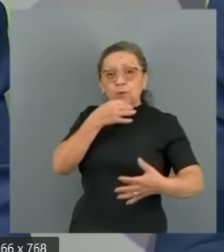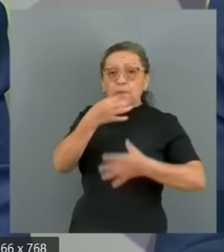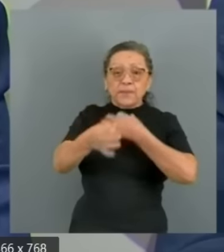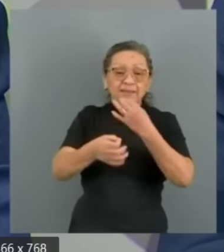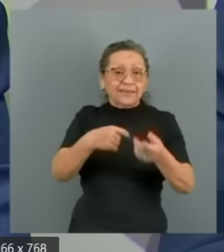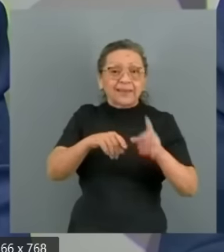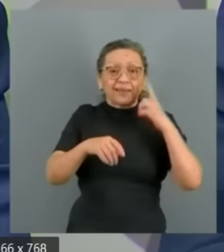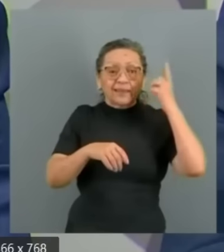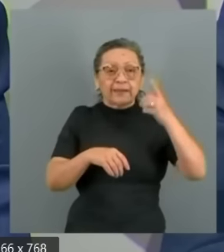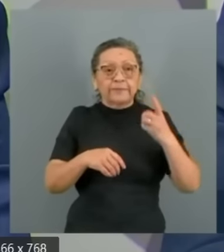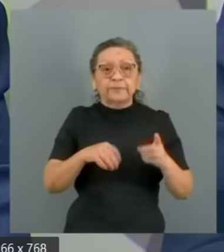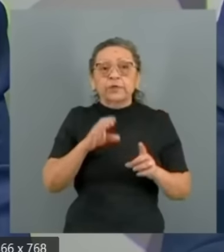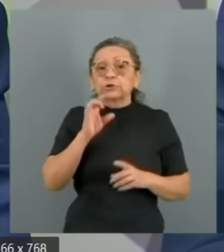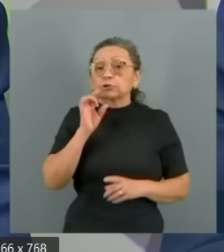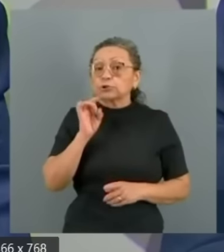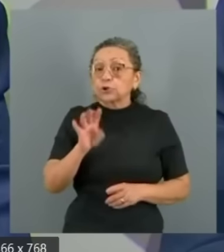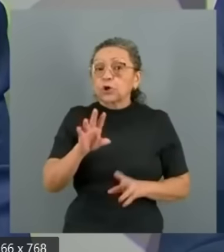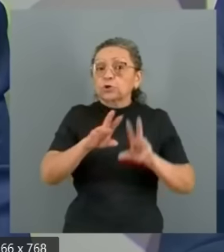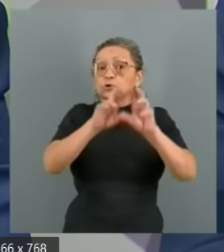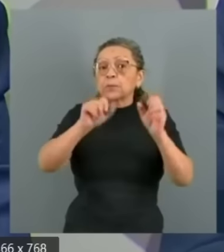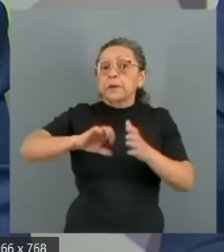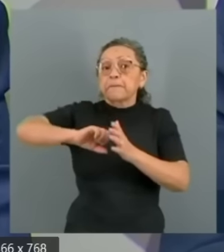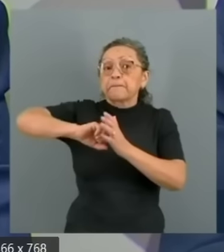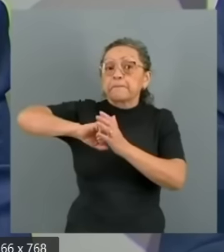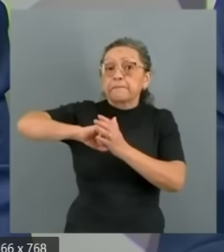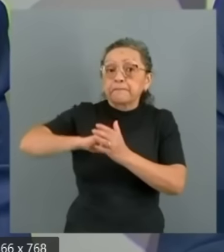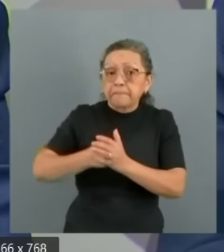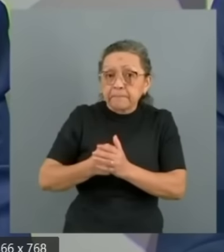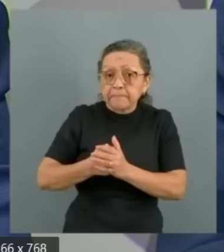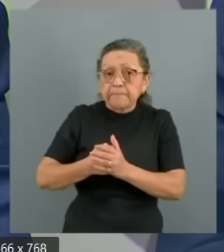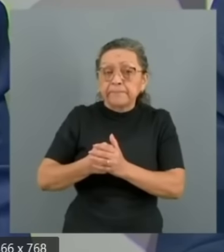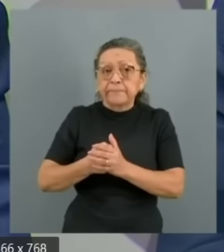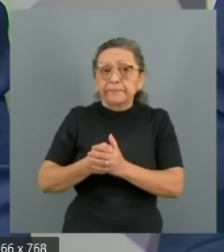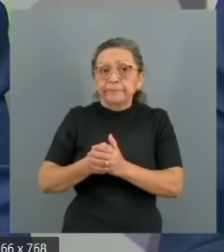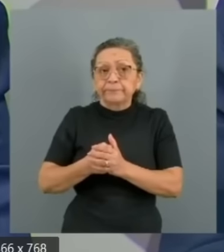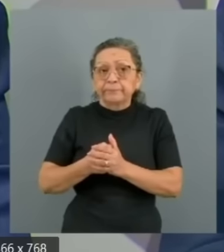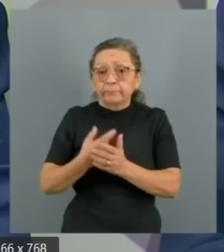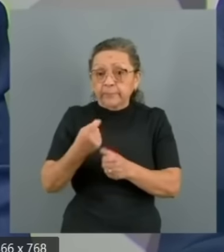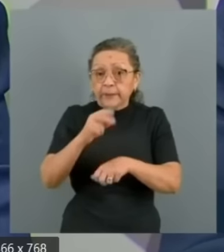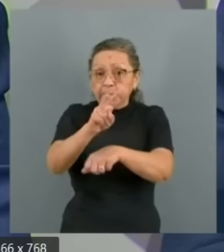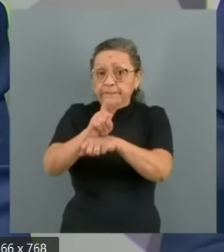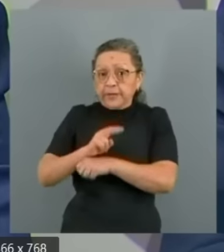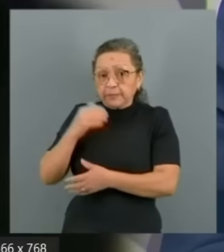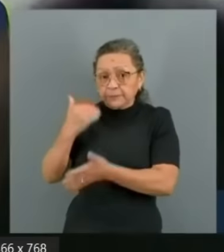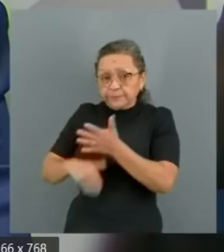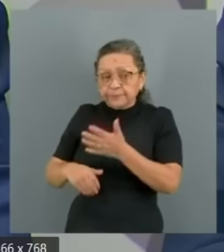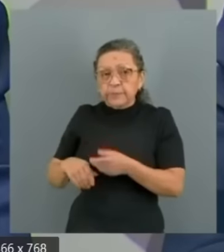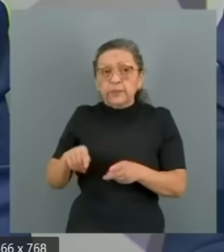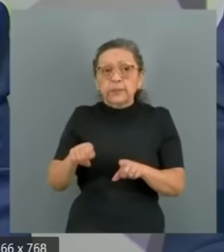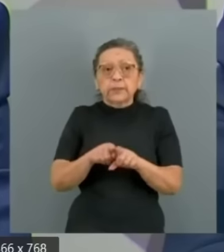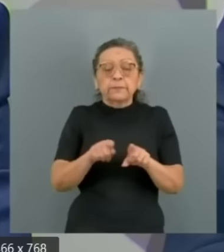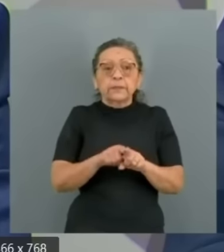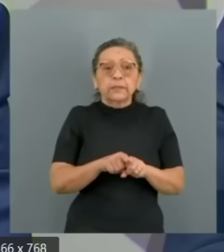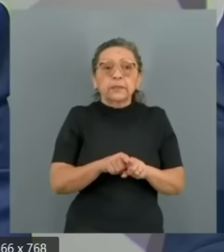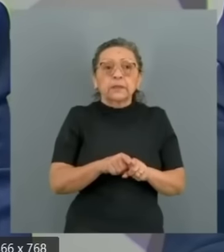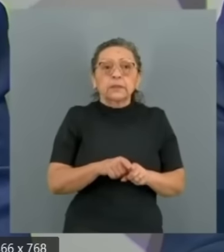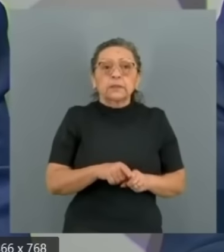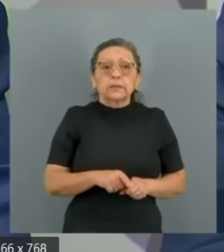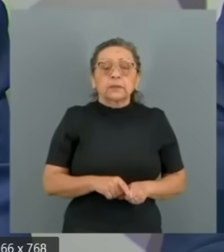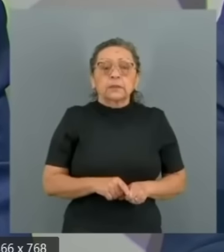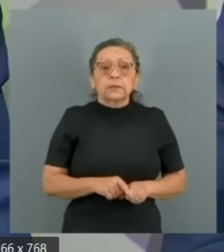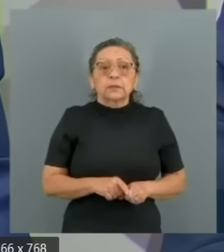deputado, apenas sobre o bloqueio do empréstimo consignado e um embargo de declaração. Passa no próximo, por